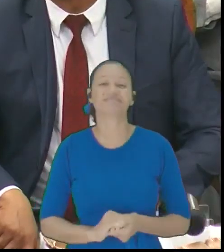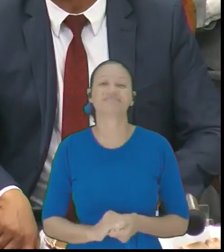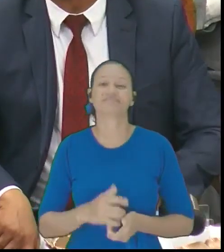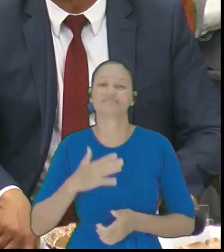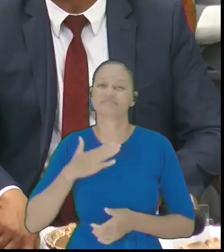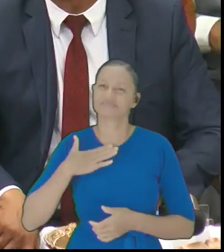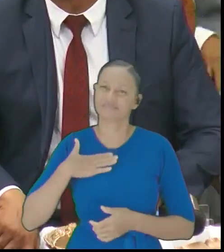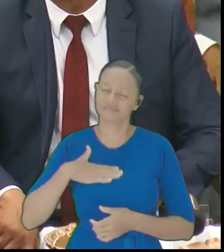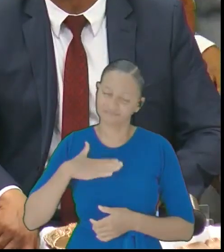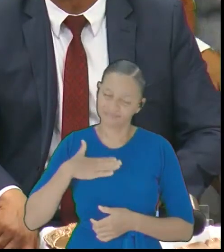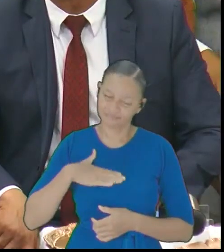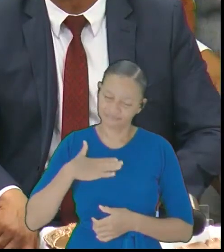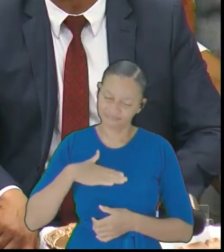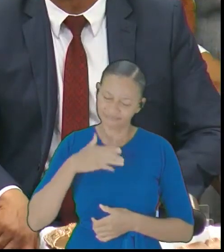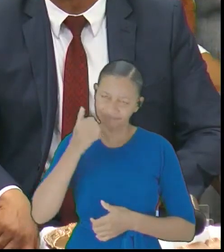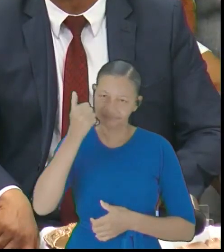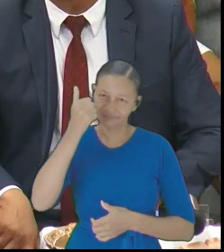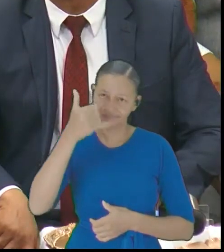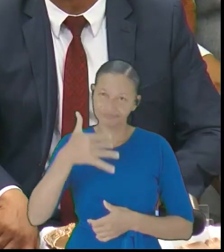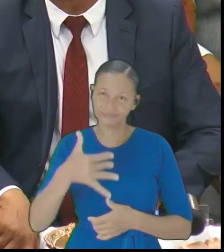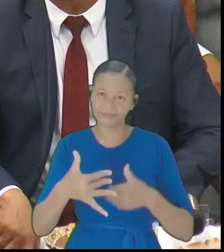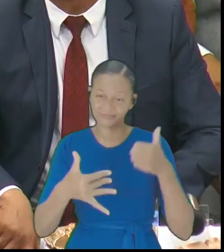deixa eu abrir um parênteses aqui.